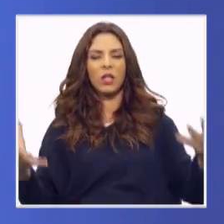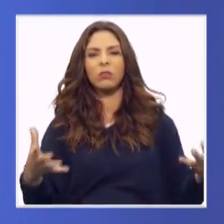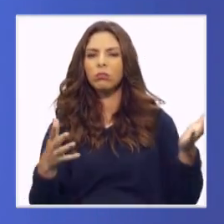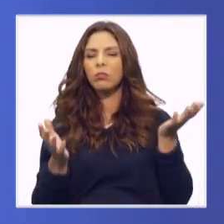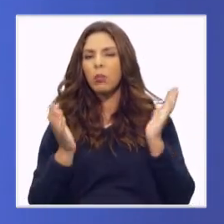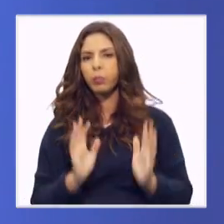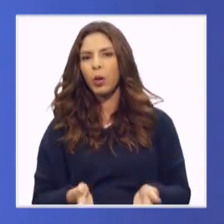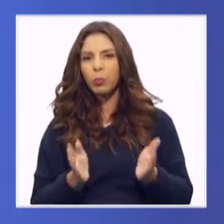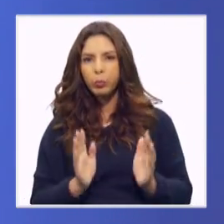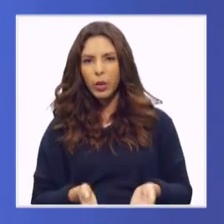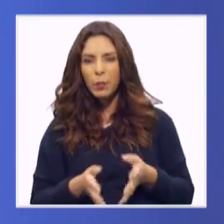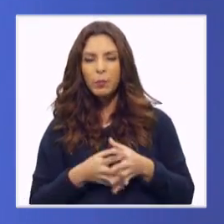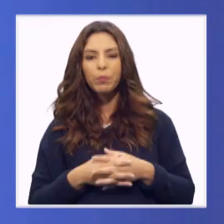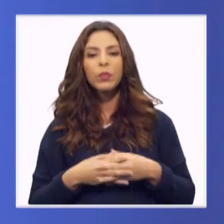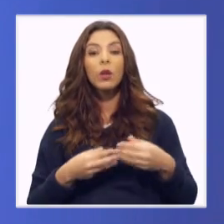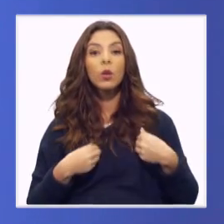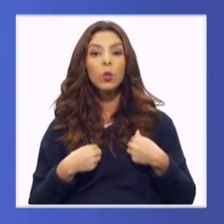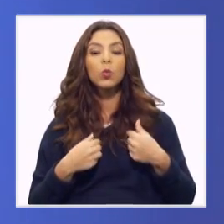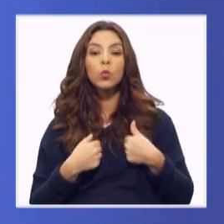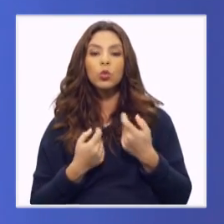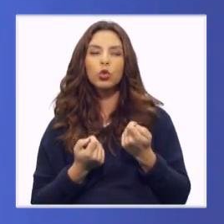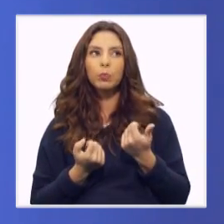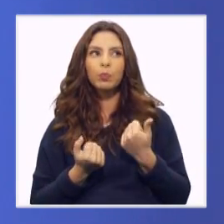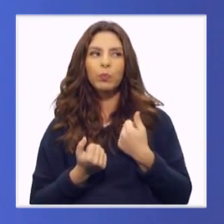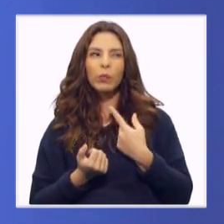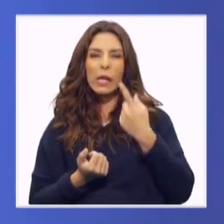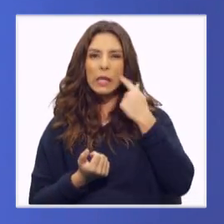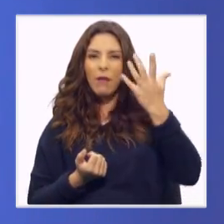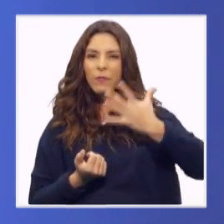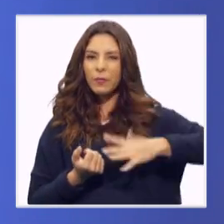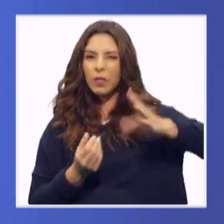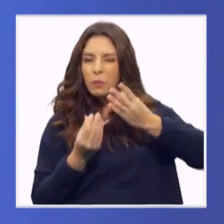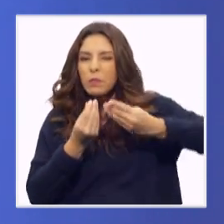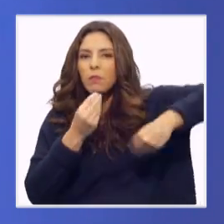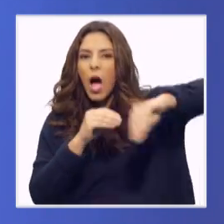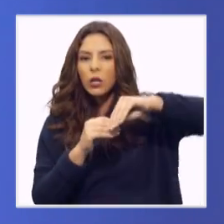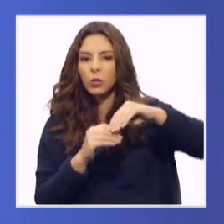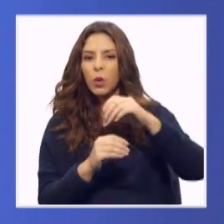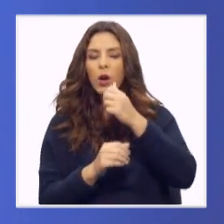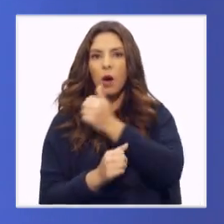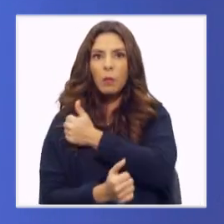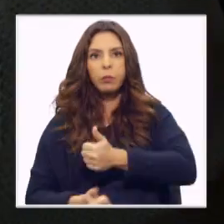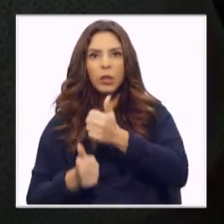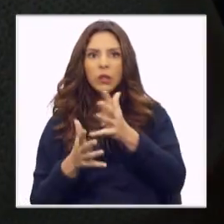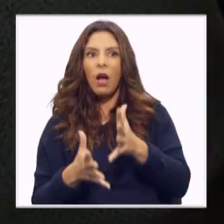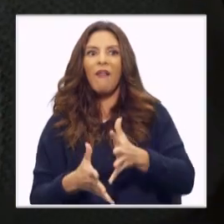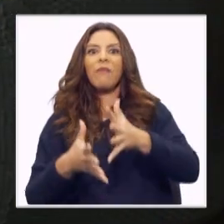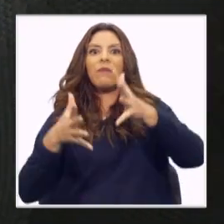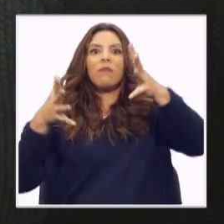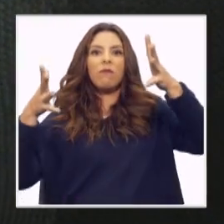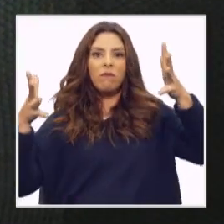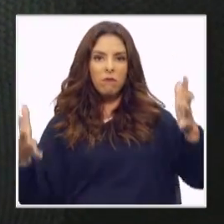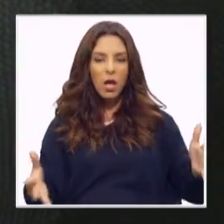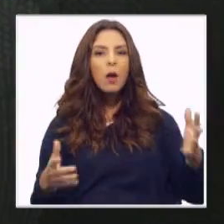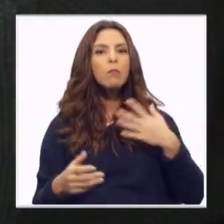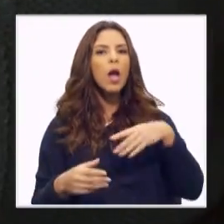não perdêssemos muito tempo com aquilo. E como eu sou um bocado do contra, eu fiz uma cidade um bocado enorme e fiz um tema que não